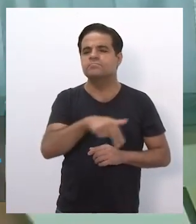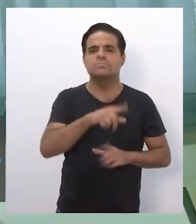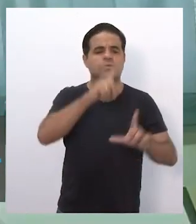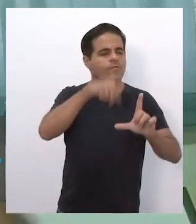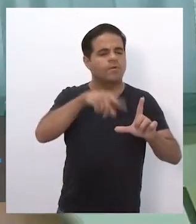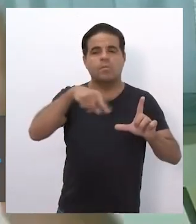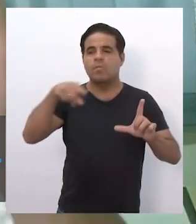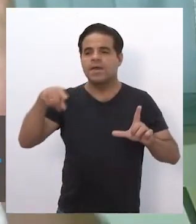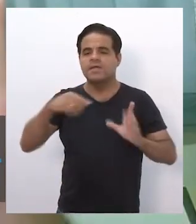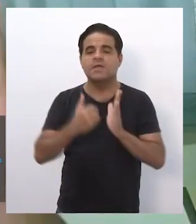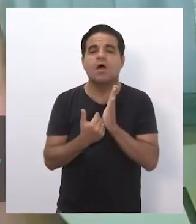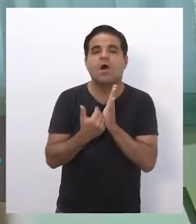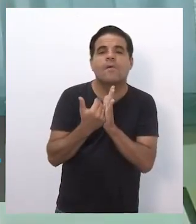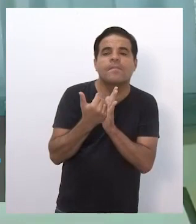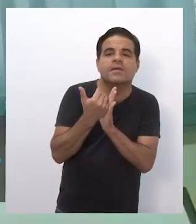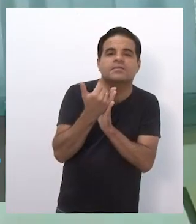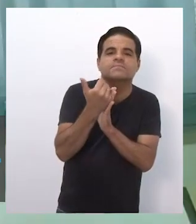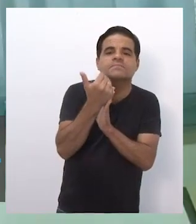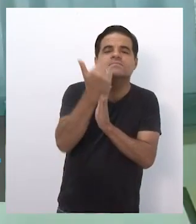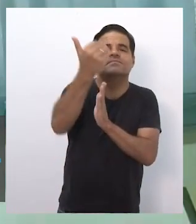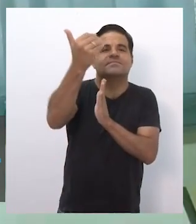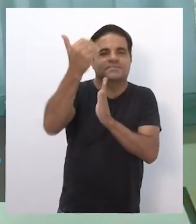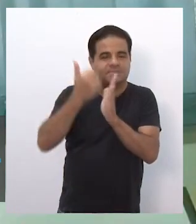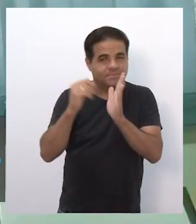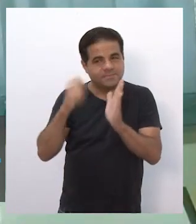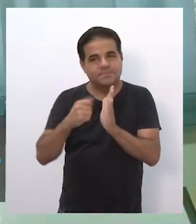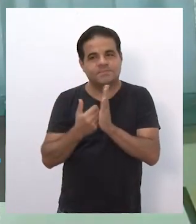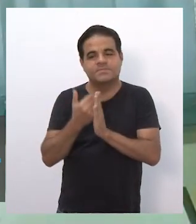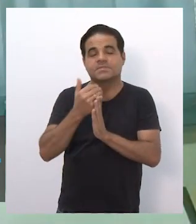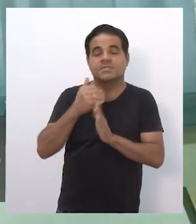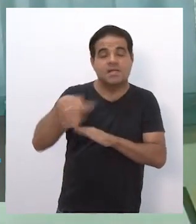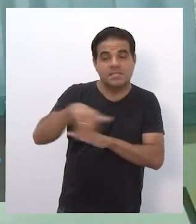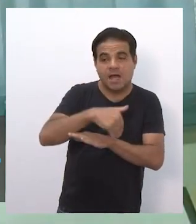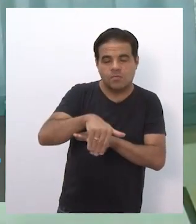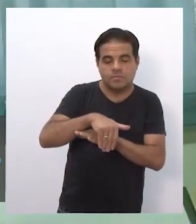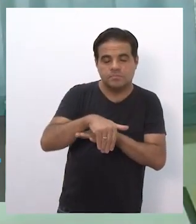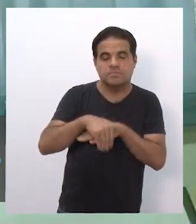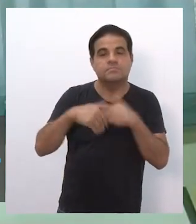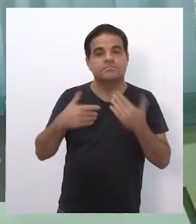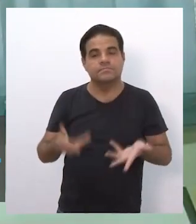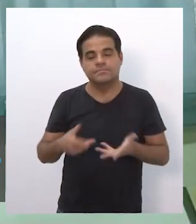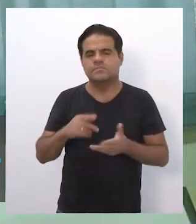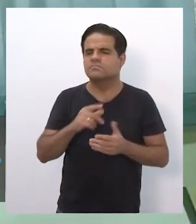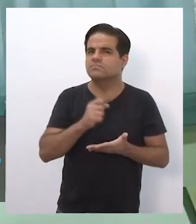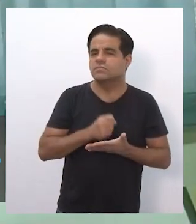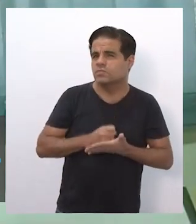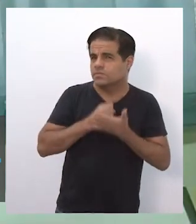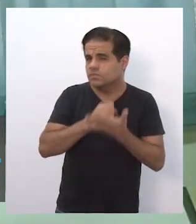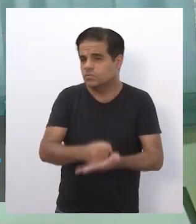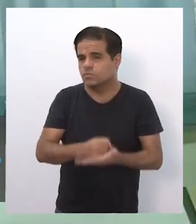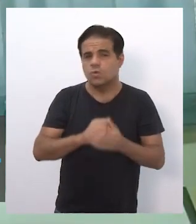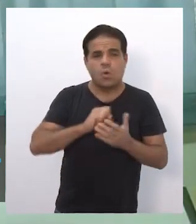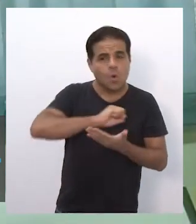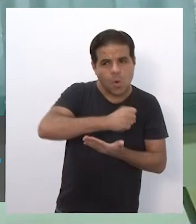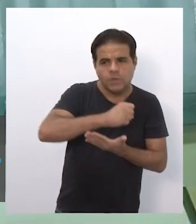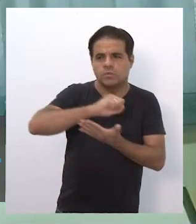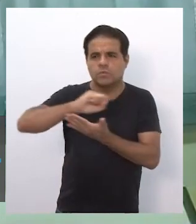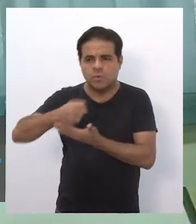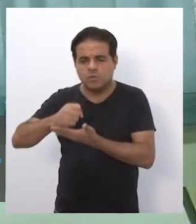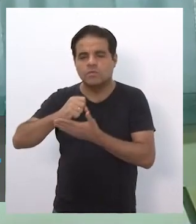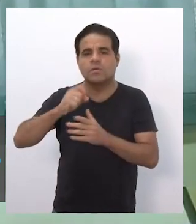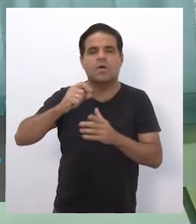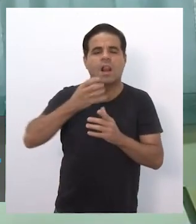possibilita? Aumentar essa rua. Então, ao invés de eu transportar 8 laranjas, eu consigo